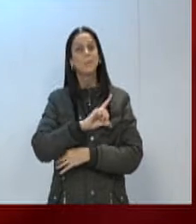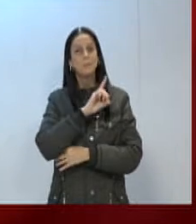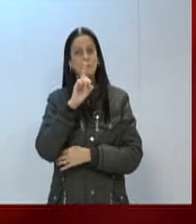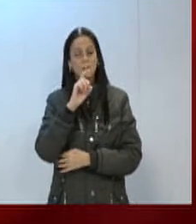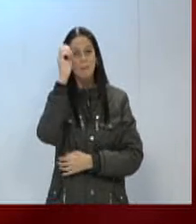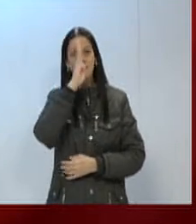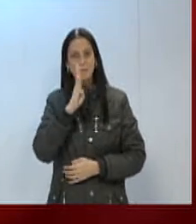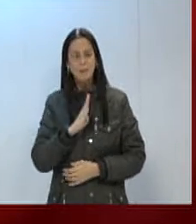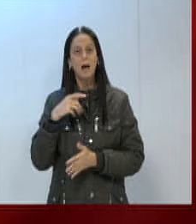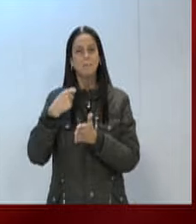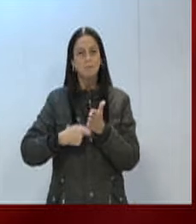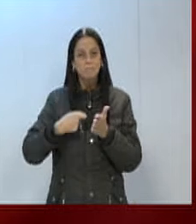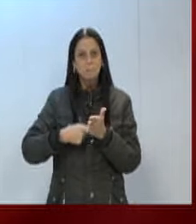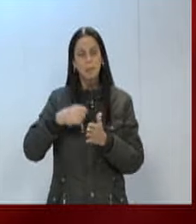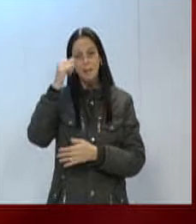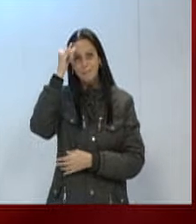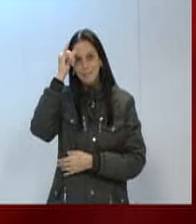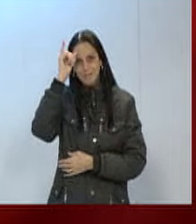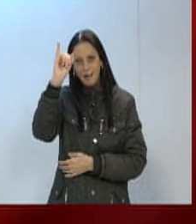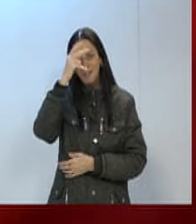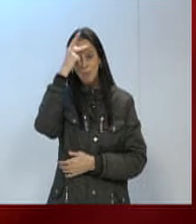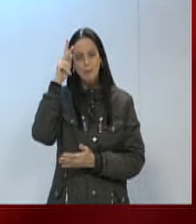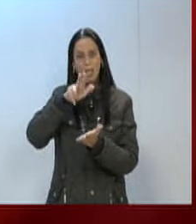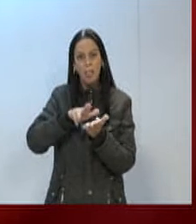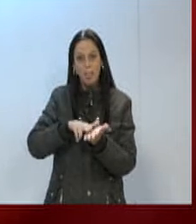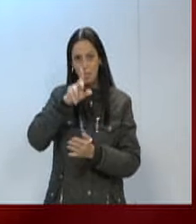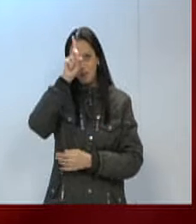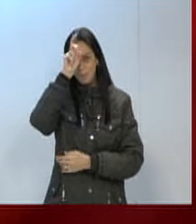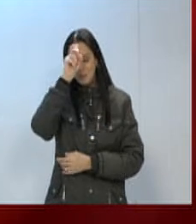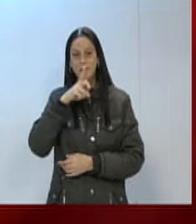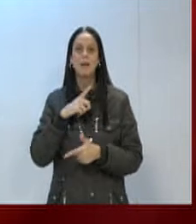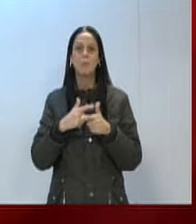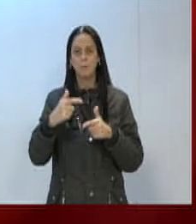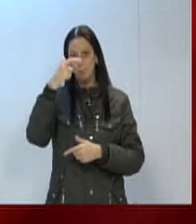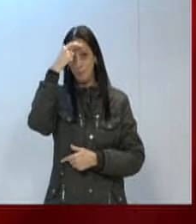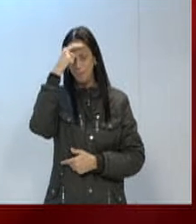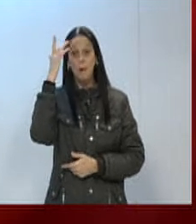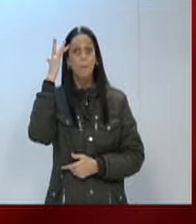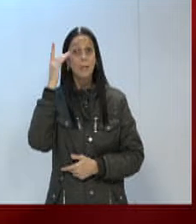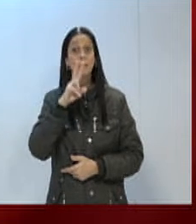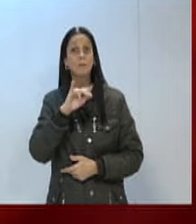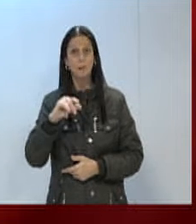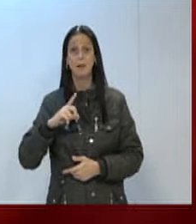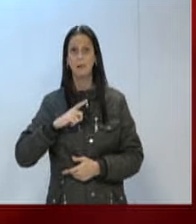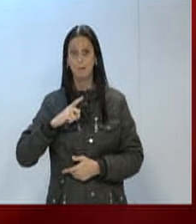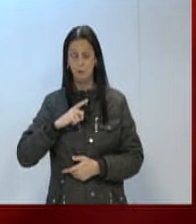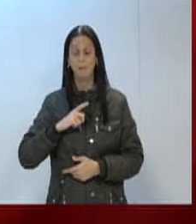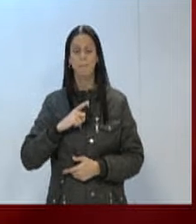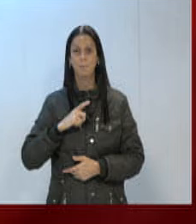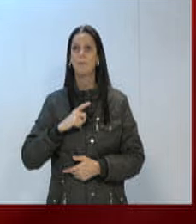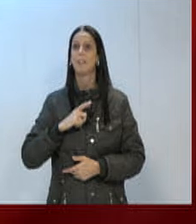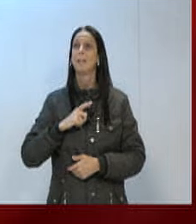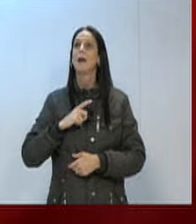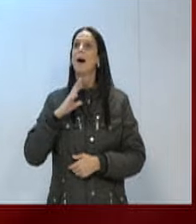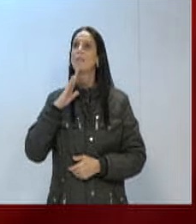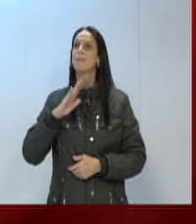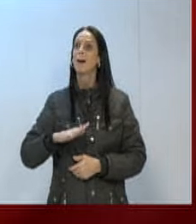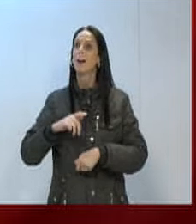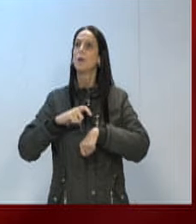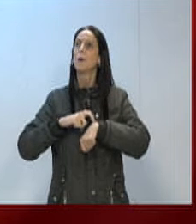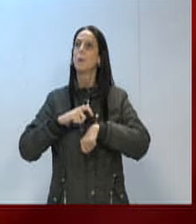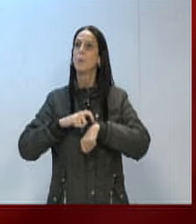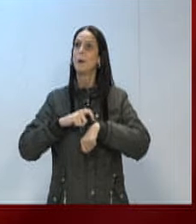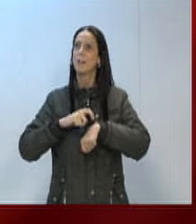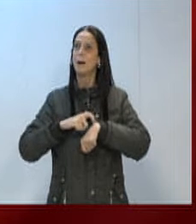antimanicomial que aos 18 de Maio amanhã estará acontecendo uma atividade a partir das 13 horas até às 17horas aí